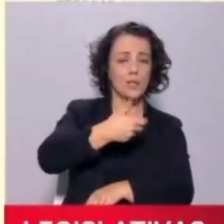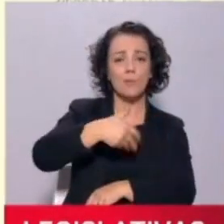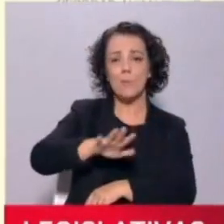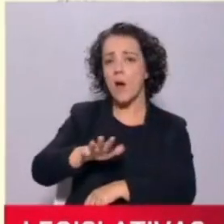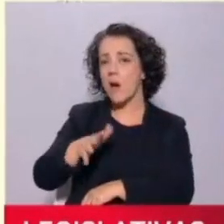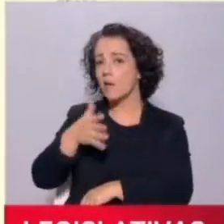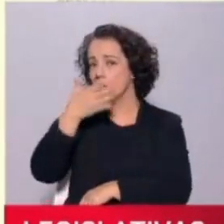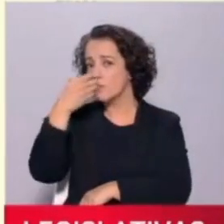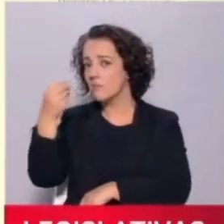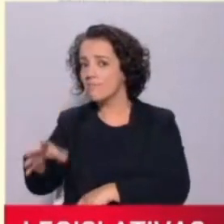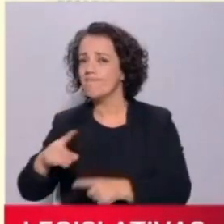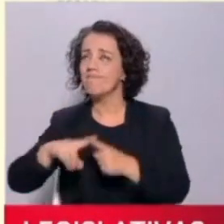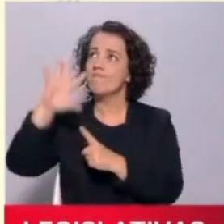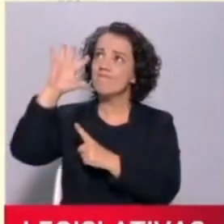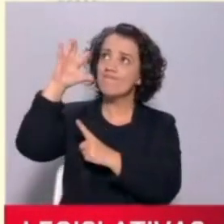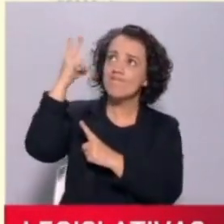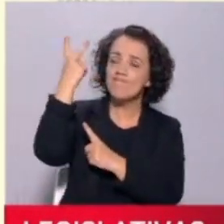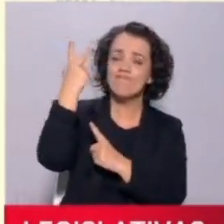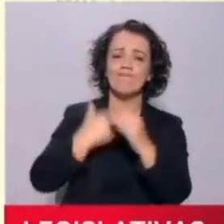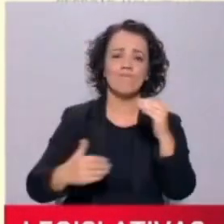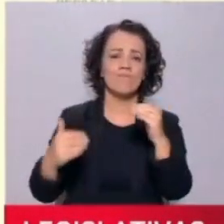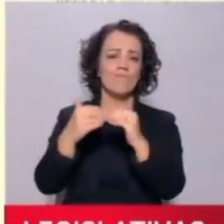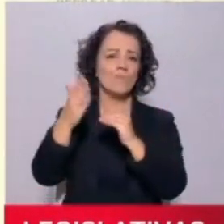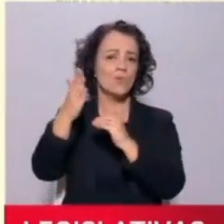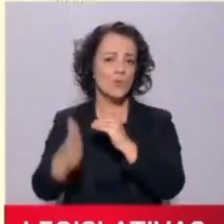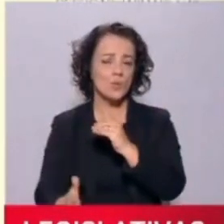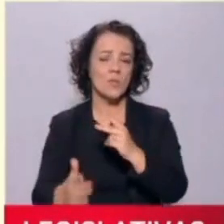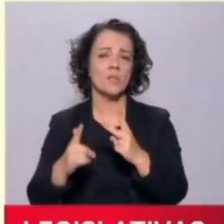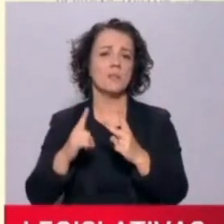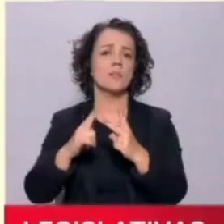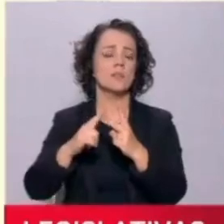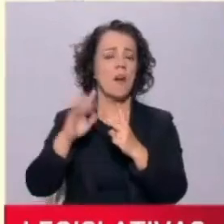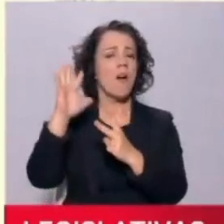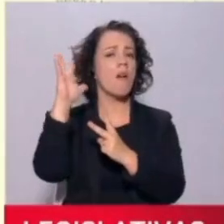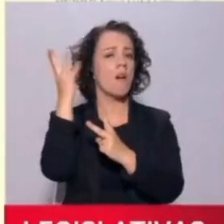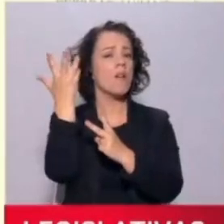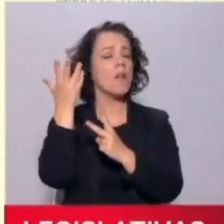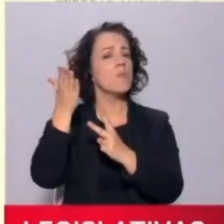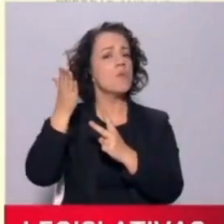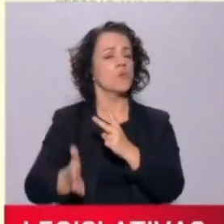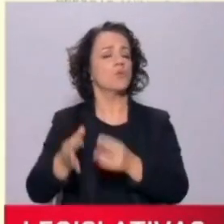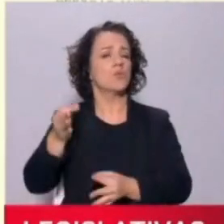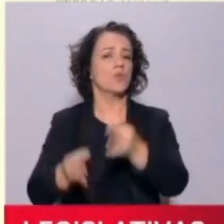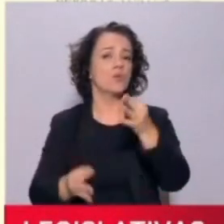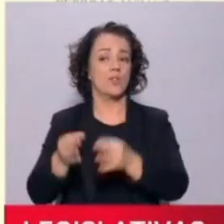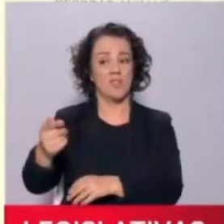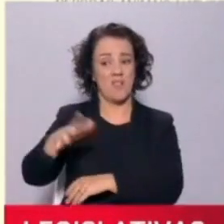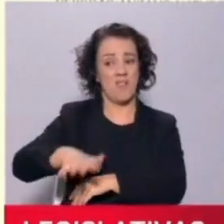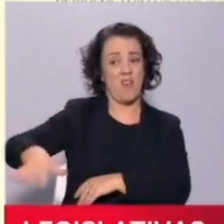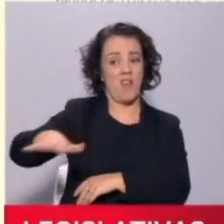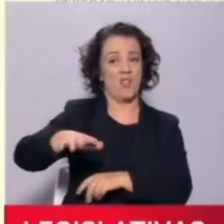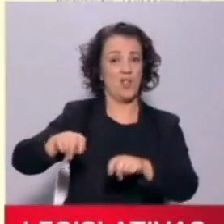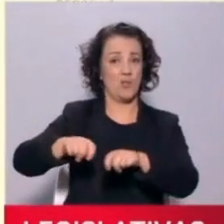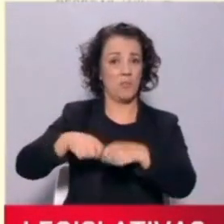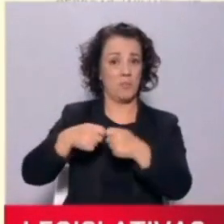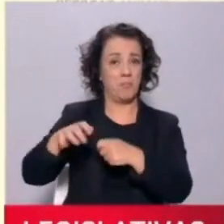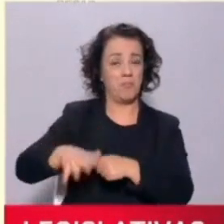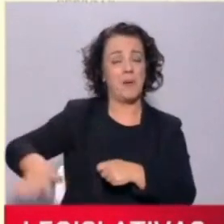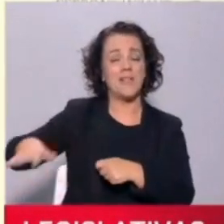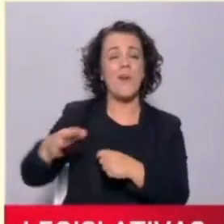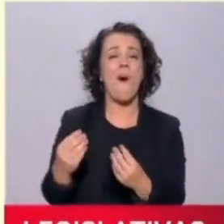para trás a crise climática a justiça ambiental e infelizmente sabemos a que este tipo de forças nada nos diz estas considerações